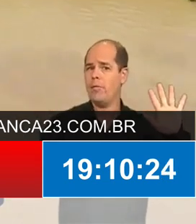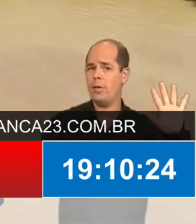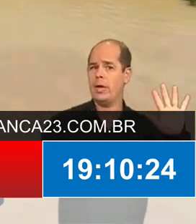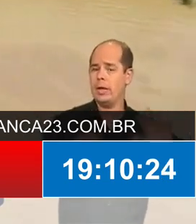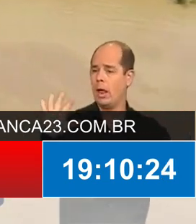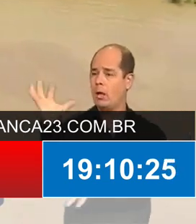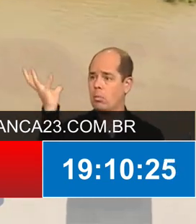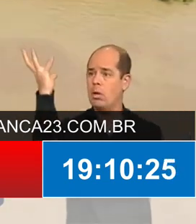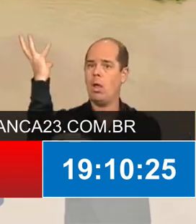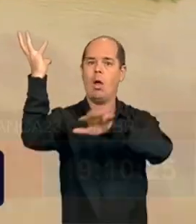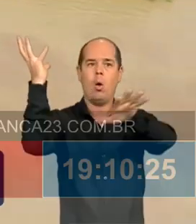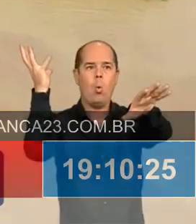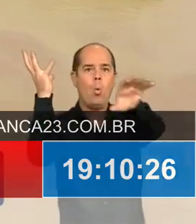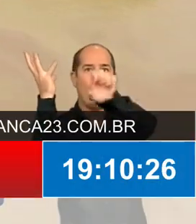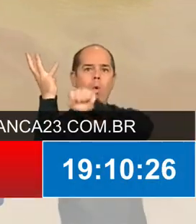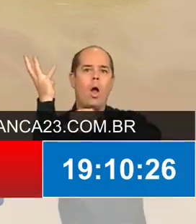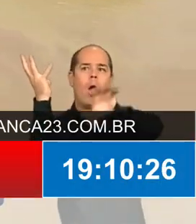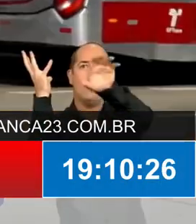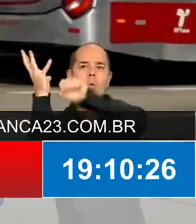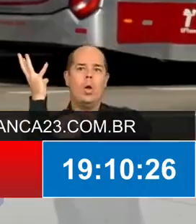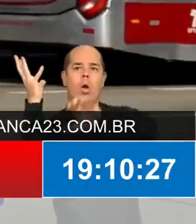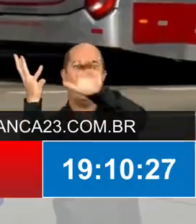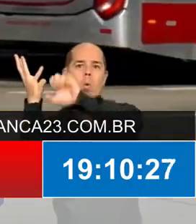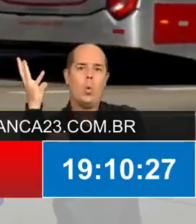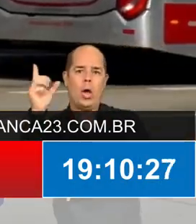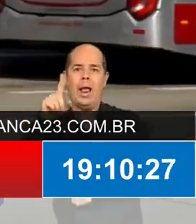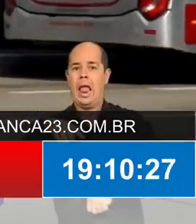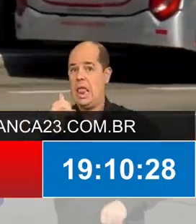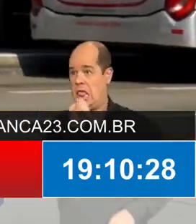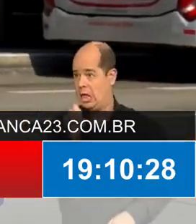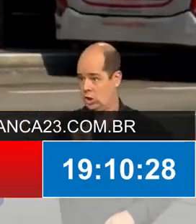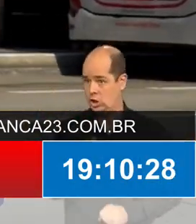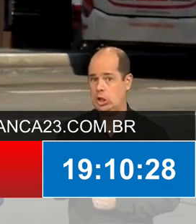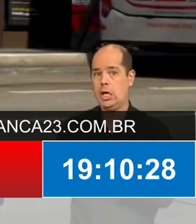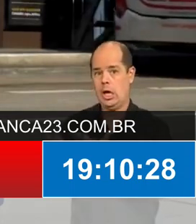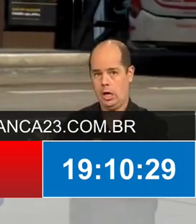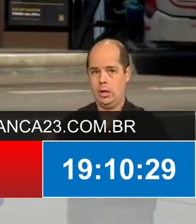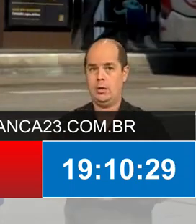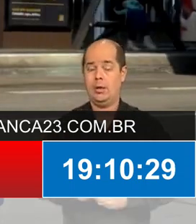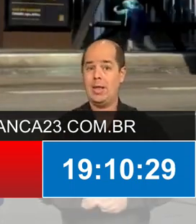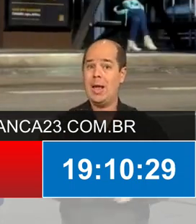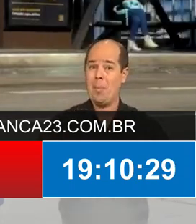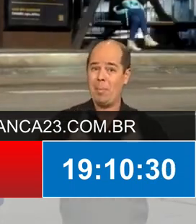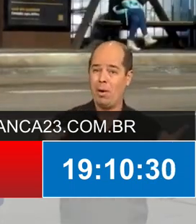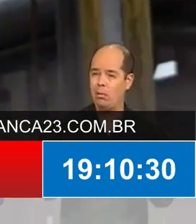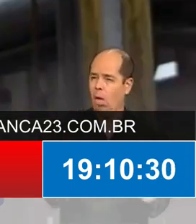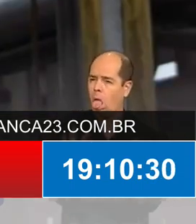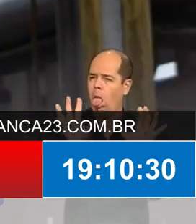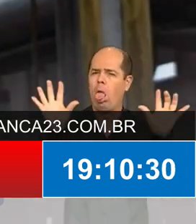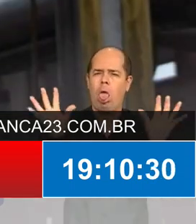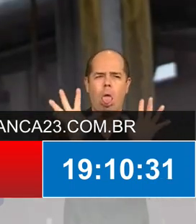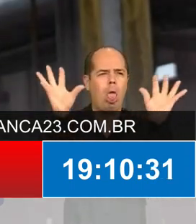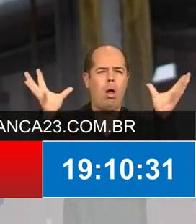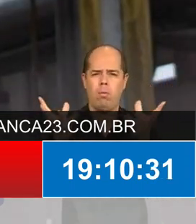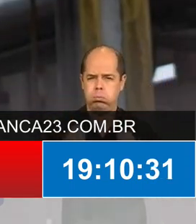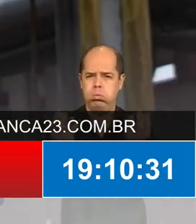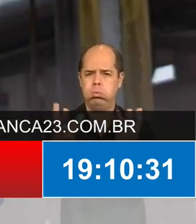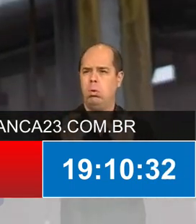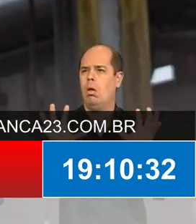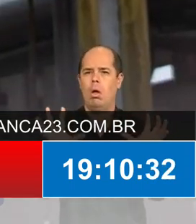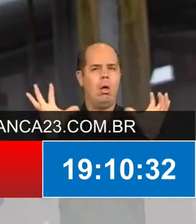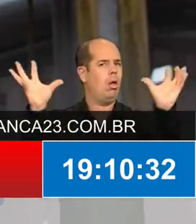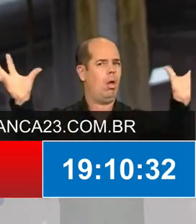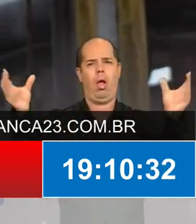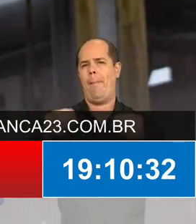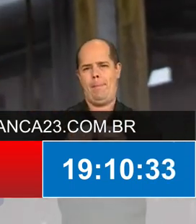necessário para as plantas terem energia, mas em excesso é prejudicial ao planeta. Por ser um dos